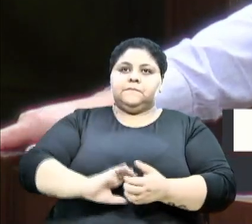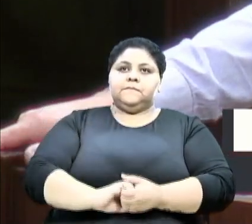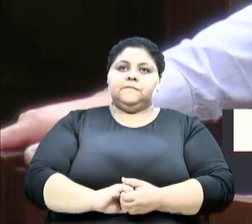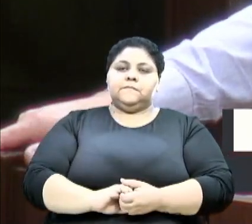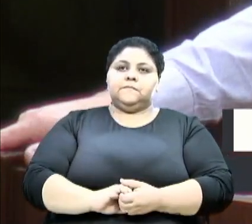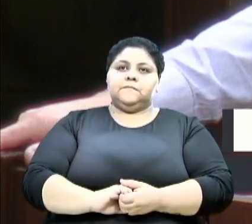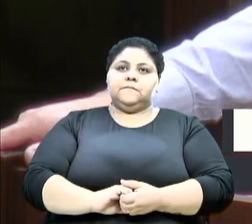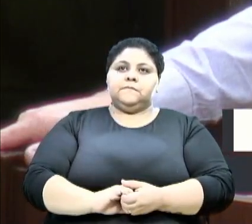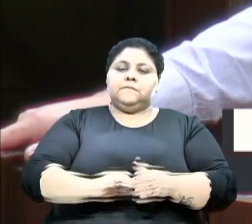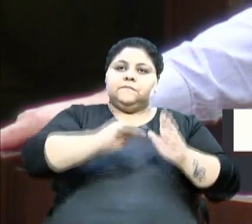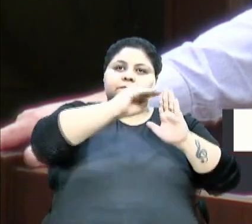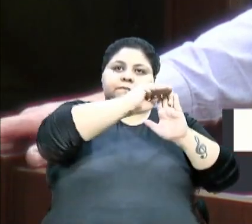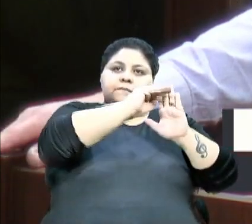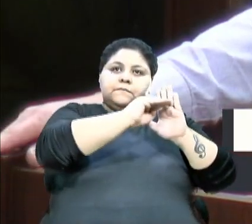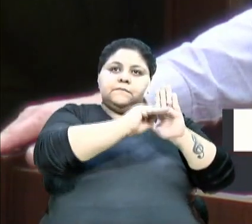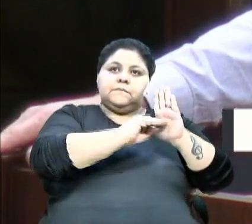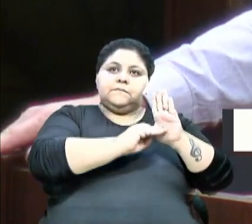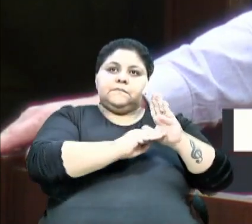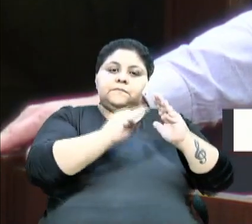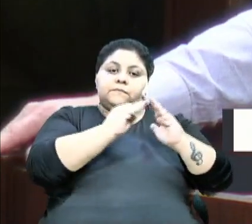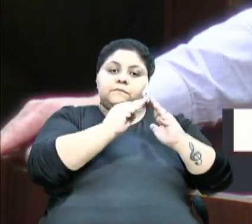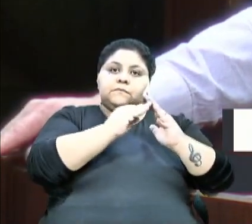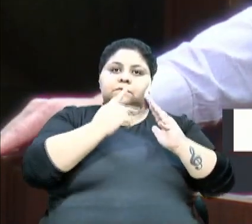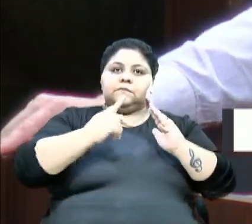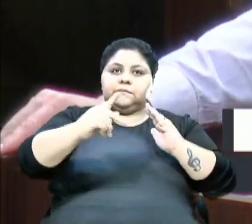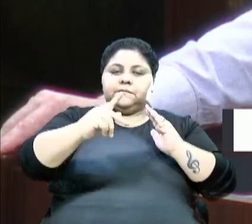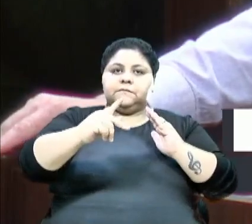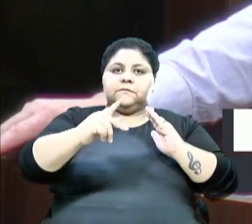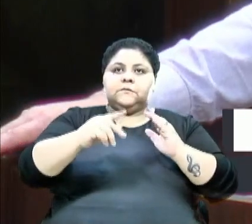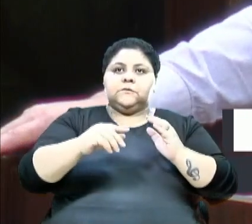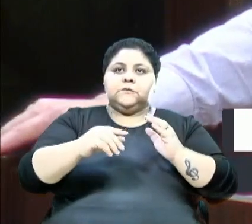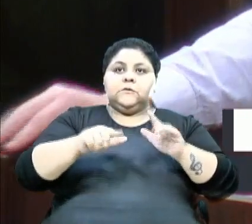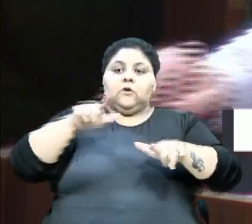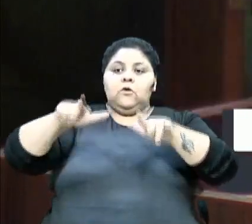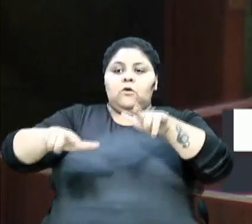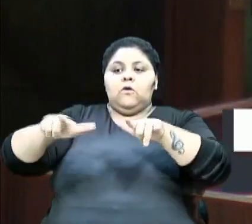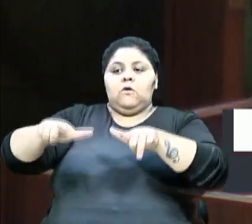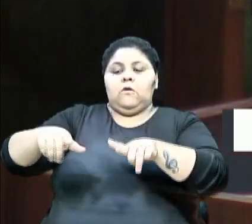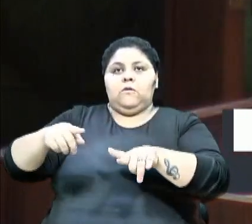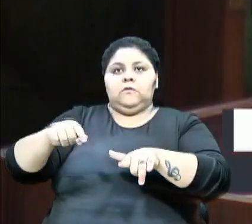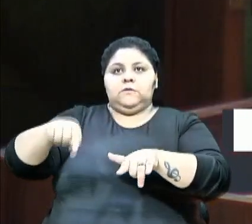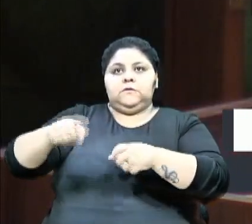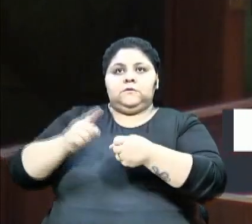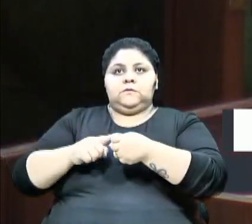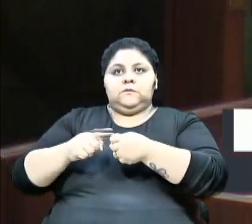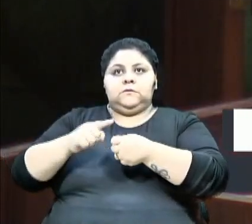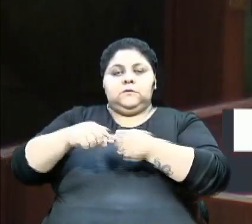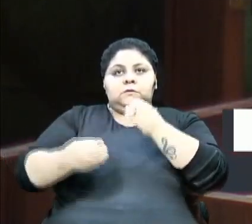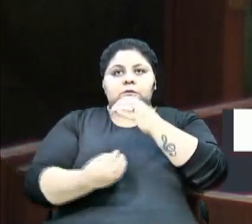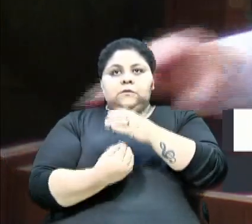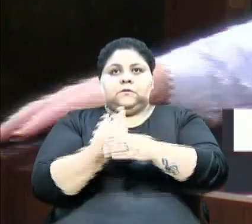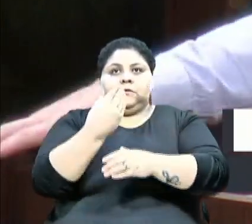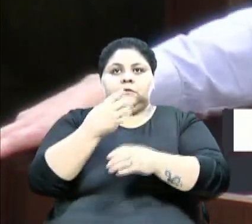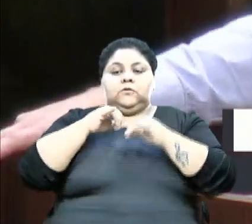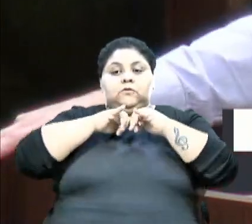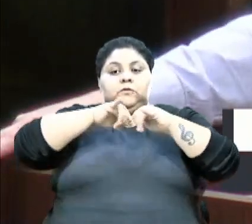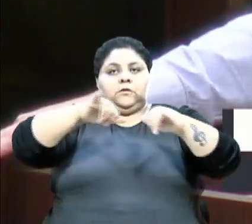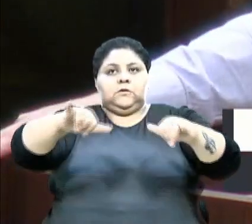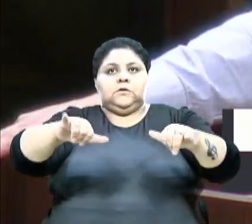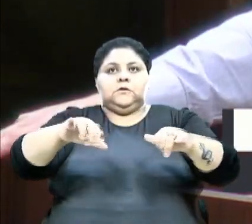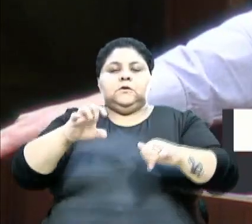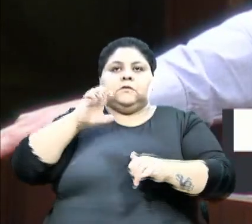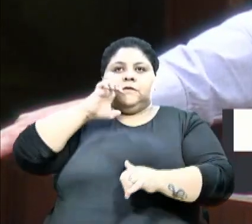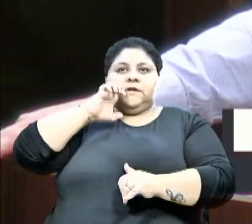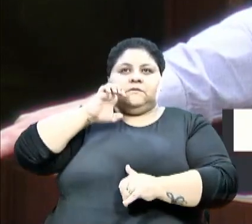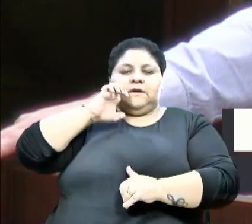através do programa Casa é Sua, onde o município de Caxias do Sul foi contemplado num anúncio do governador Eduardo Leite,